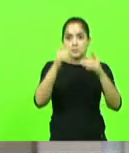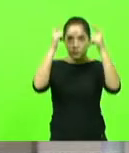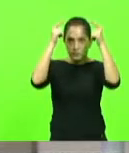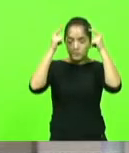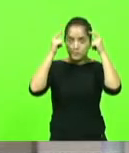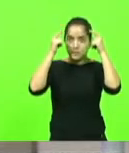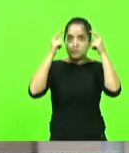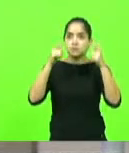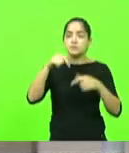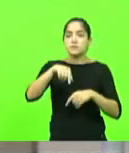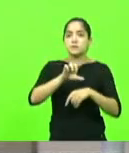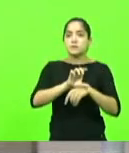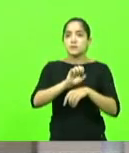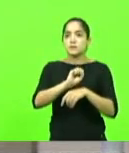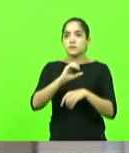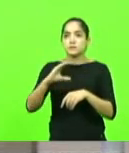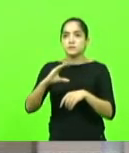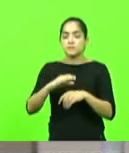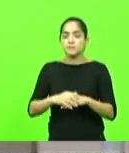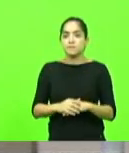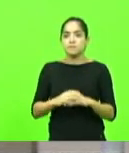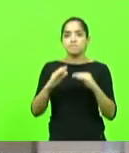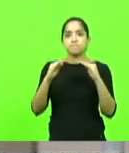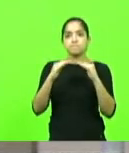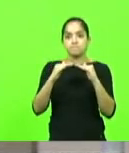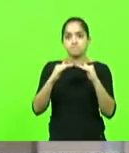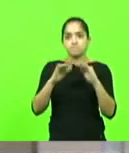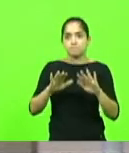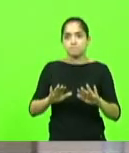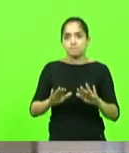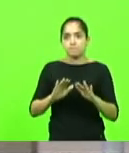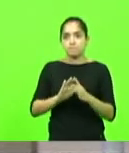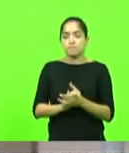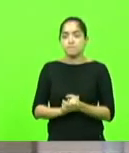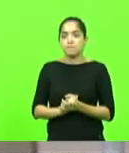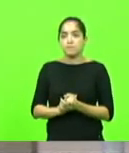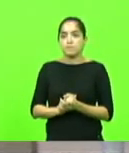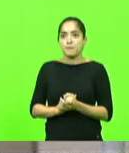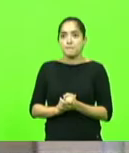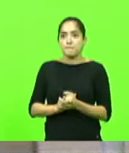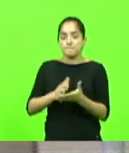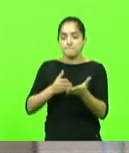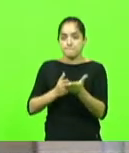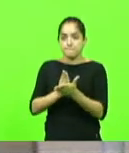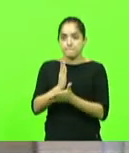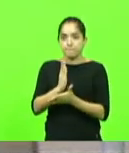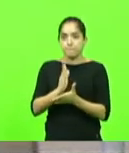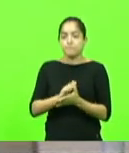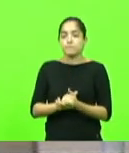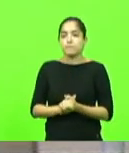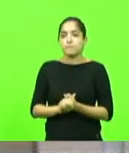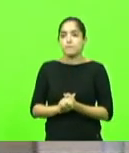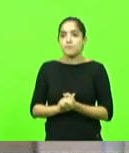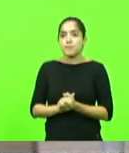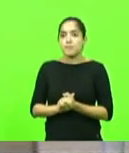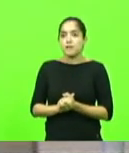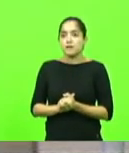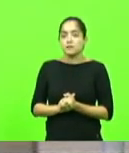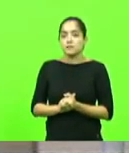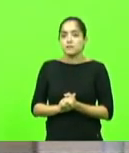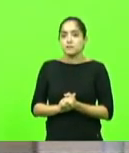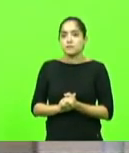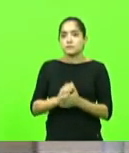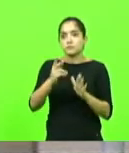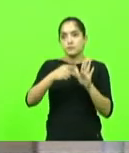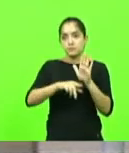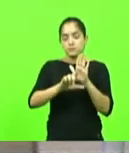de Santa Catarina. Deputados que aprovam, permaneçam como se encontram. Aprovado por unanimidade. Votação da redação final do